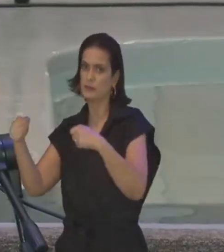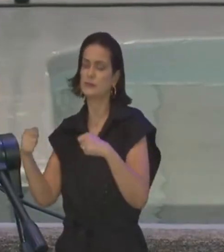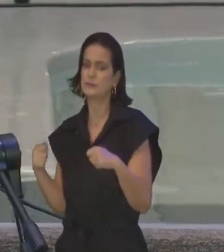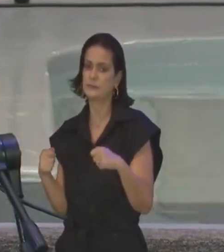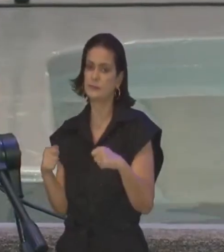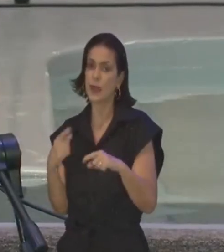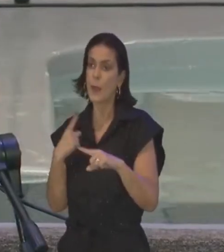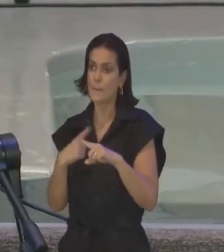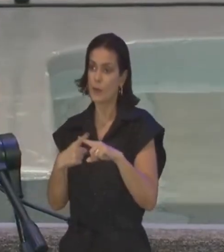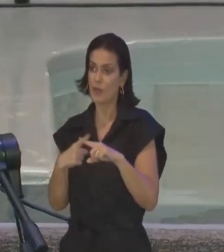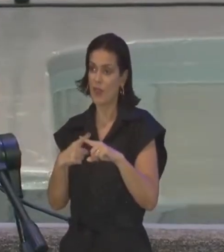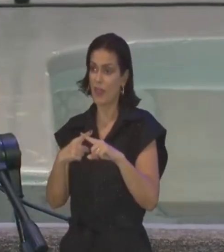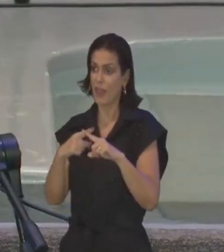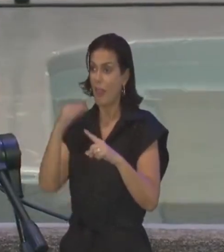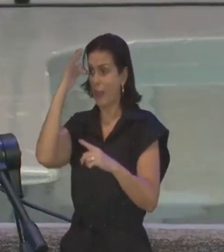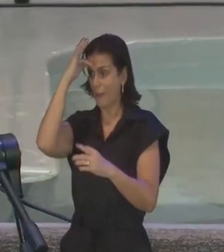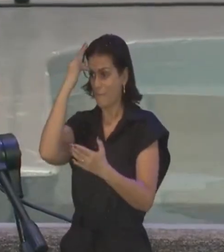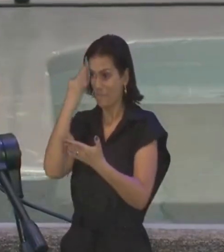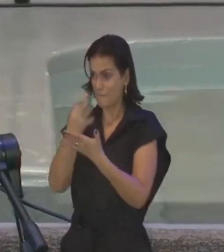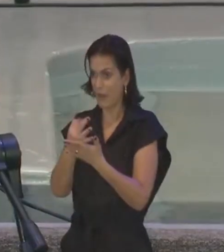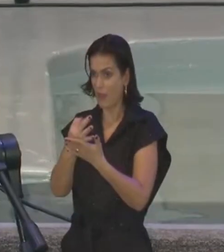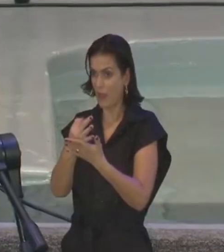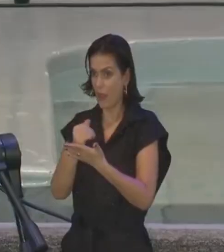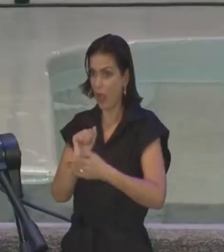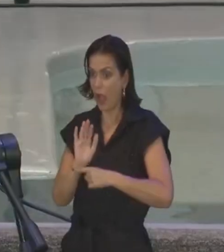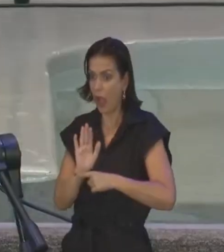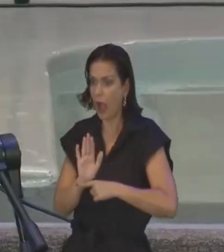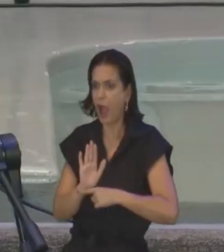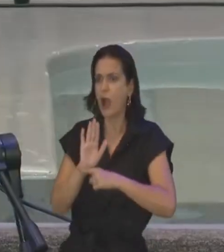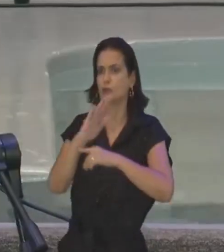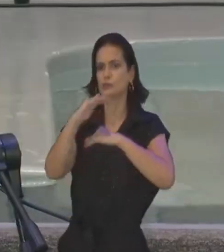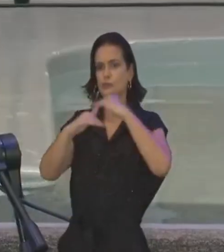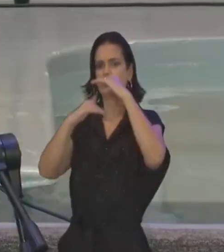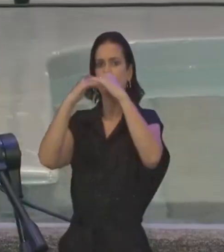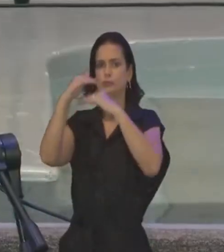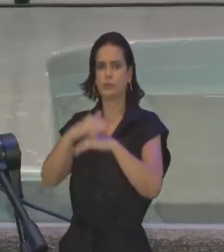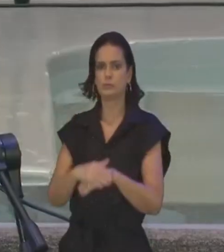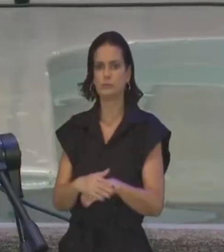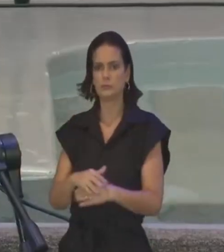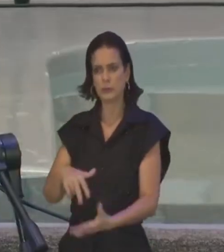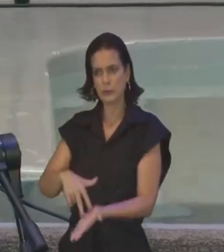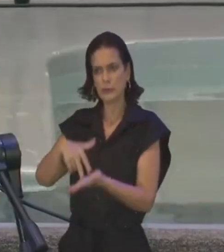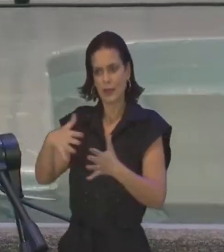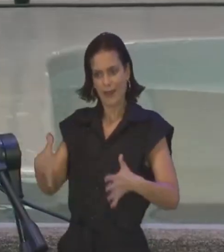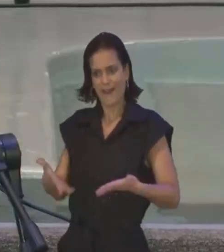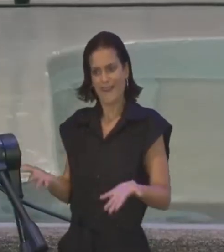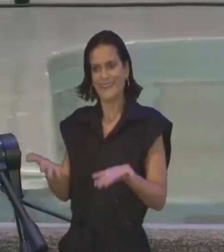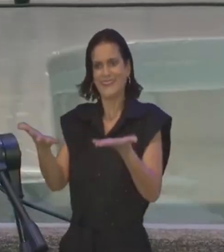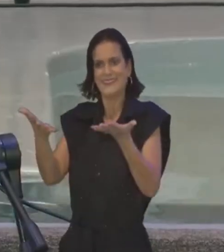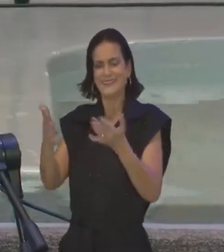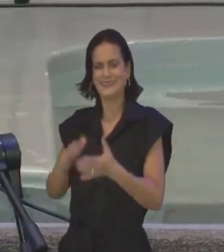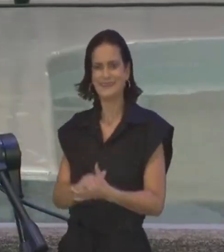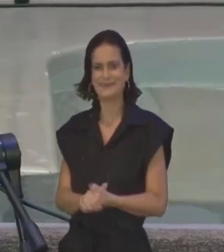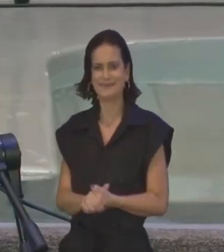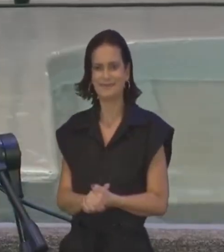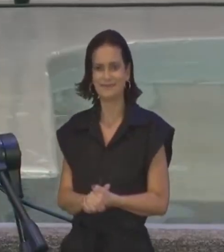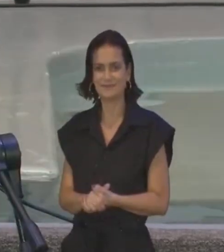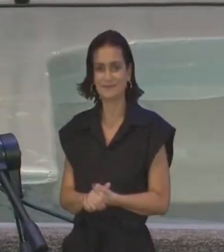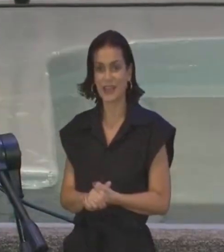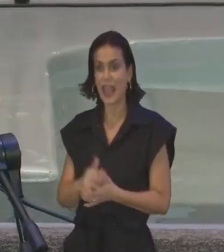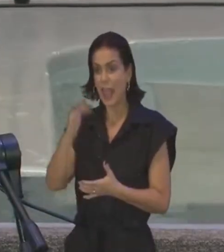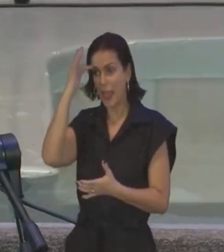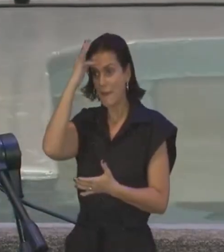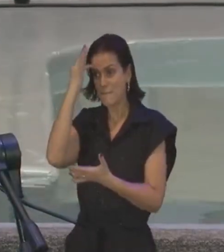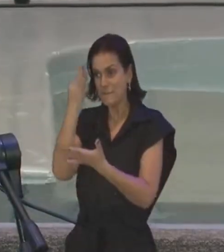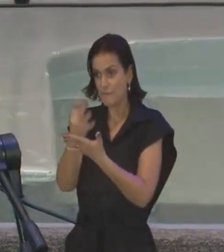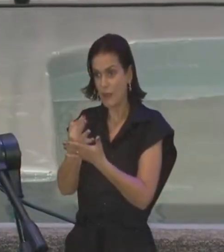porque a fé nos sustenta, nos alimenta, a fé nos ergue, nos anima, a fé